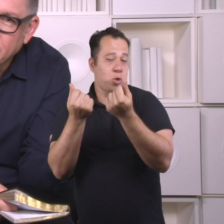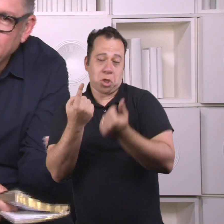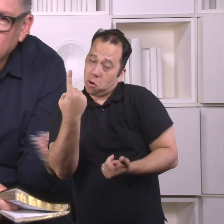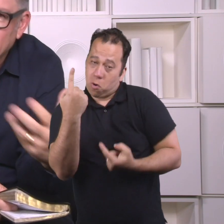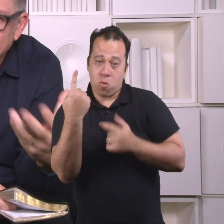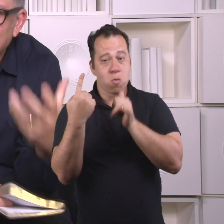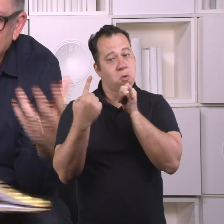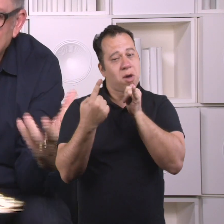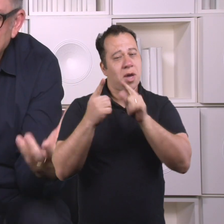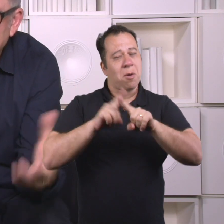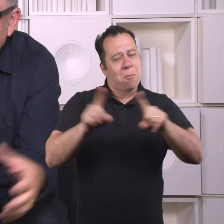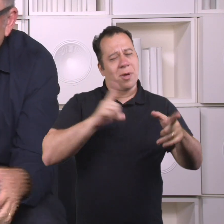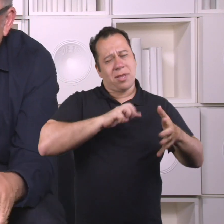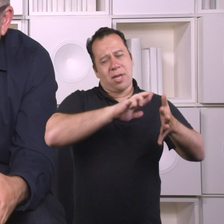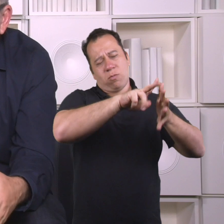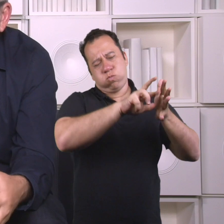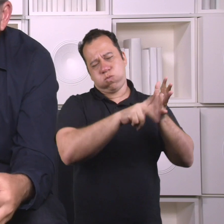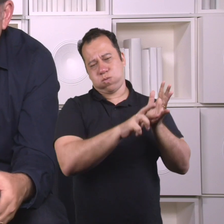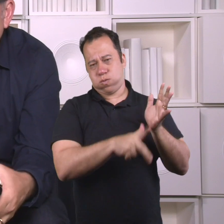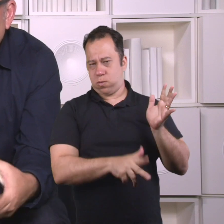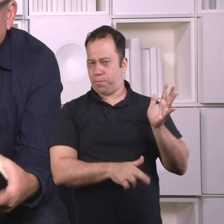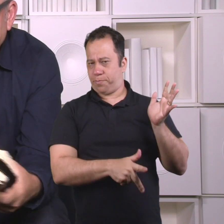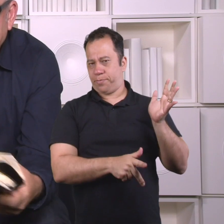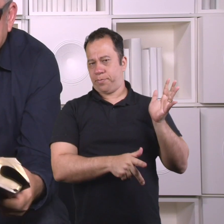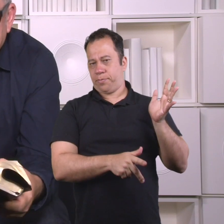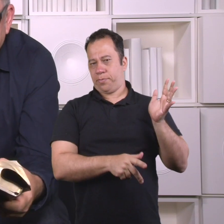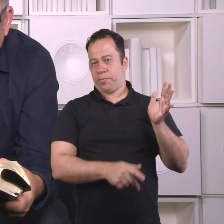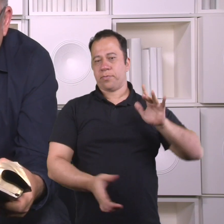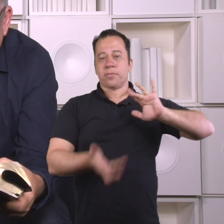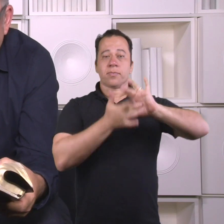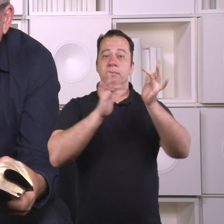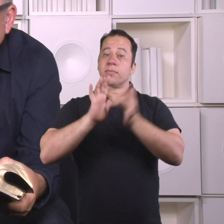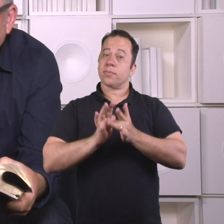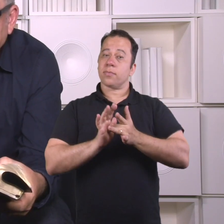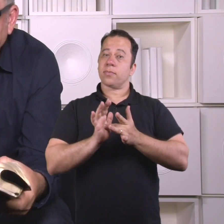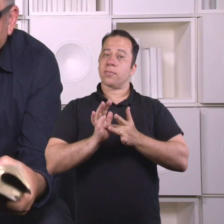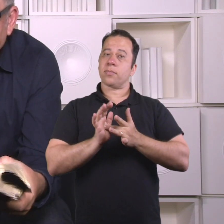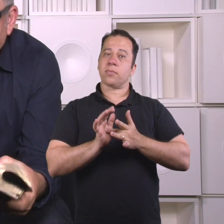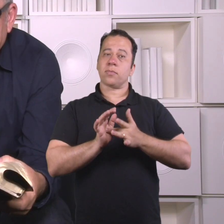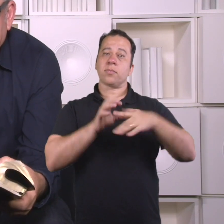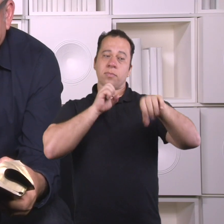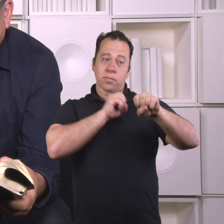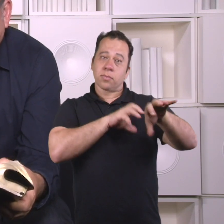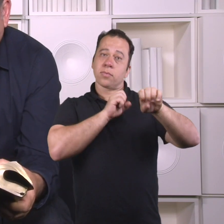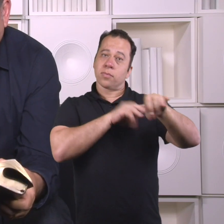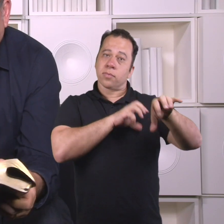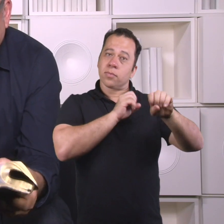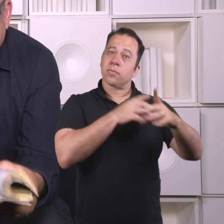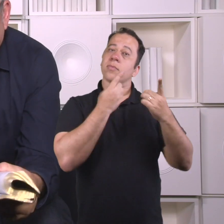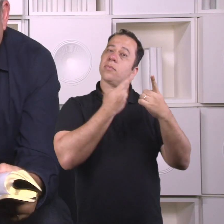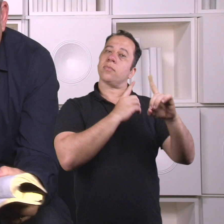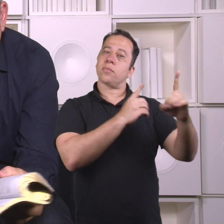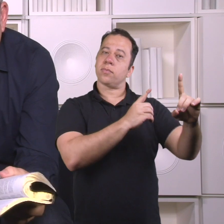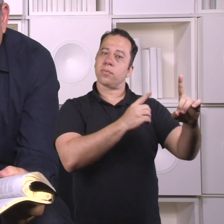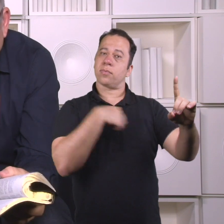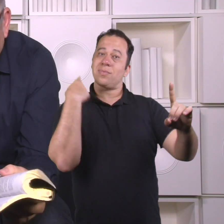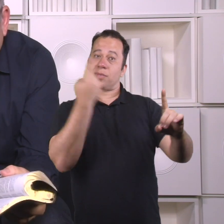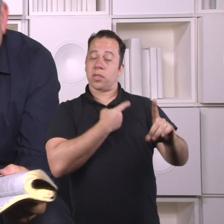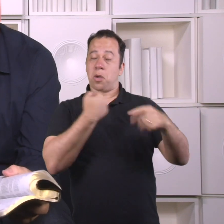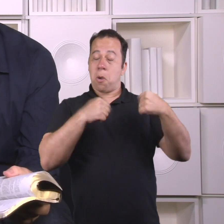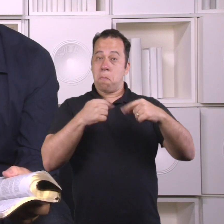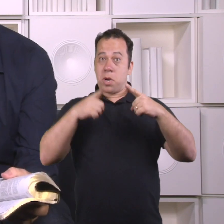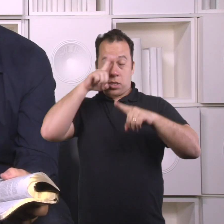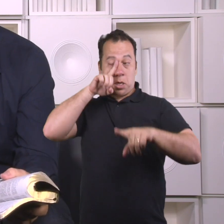outras, potestades. Então Jesus está advertindo aos seus talmidim que a gente deve ter